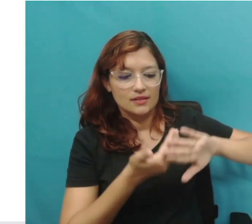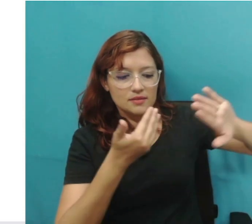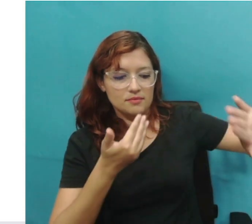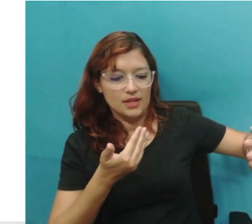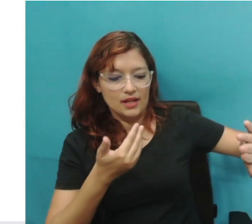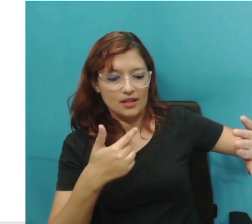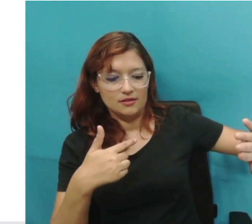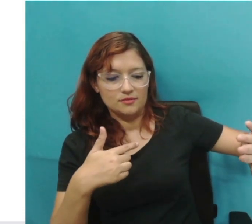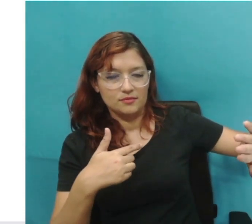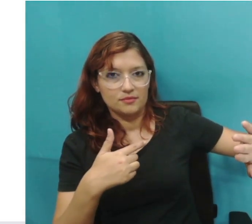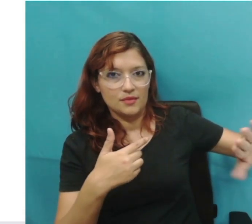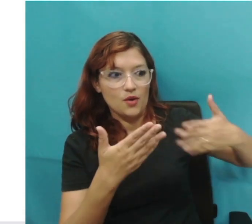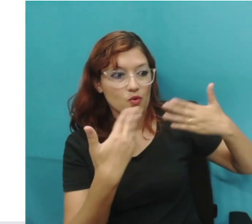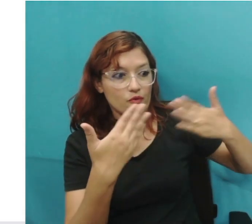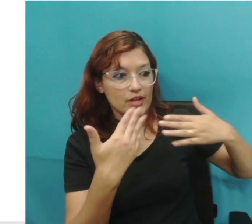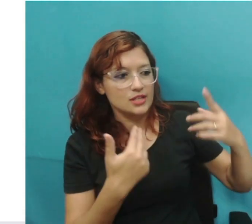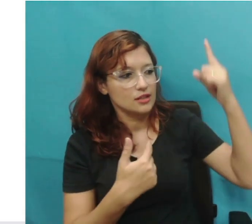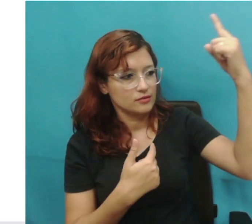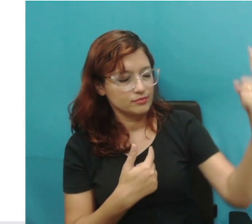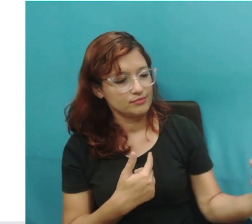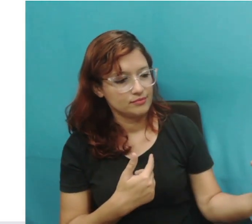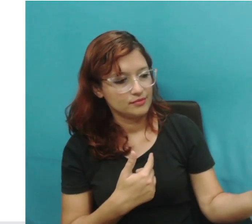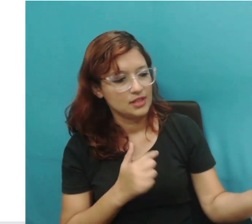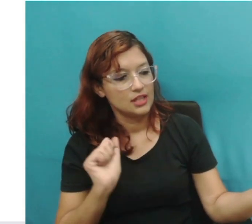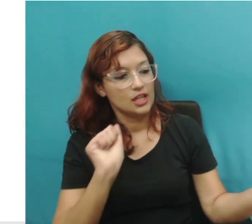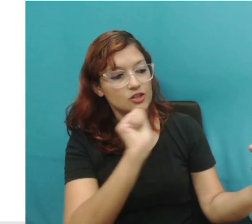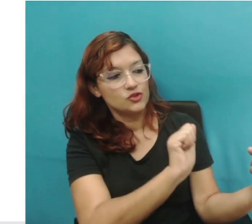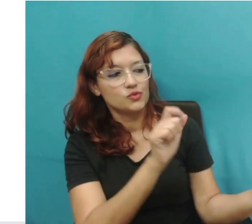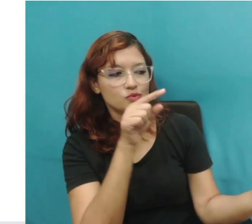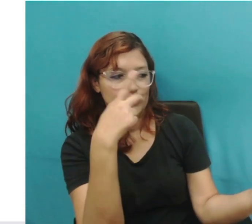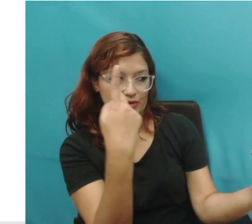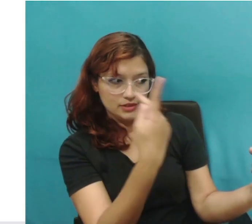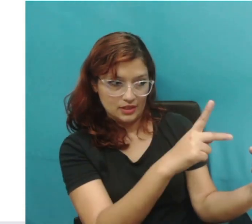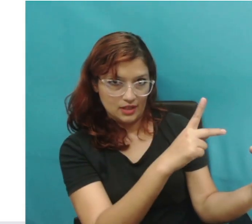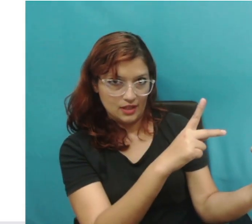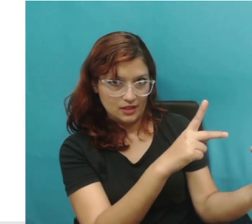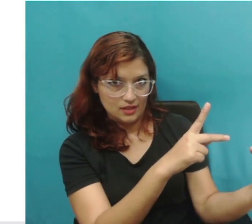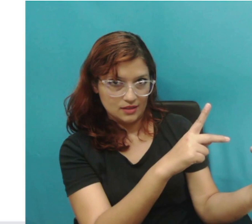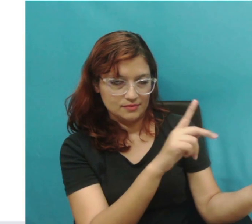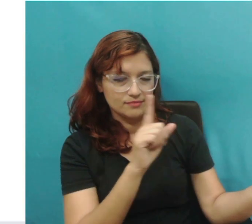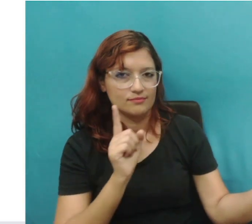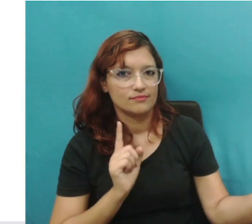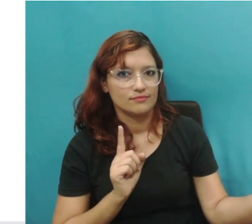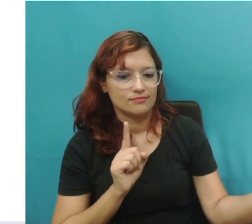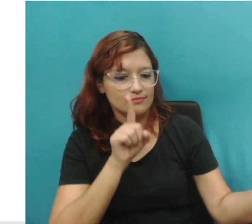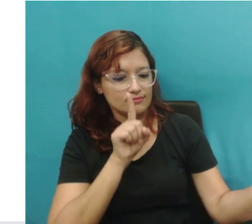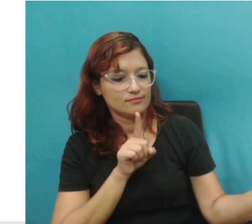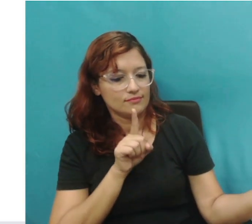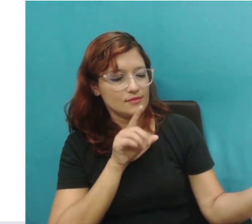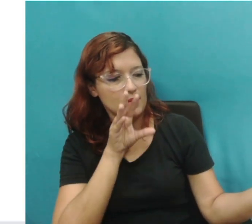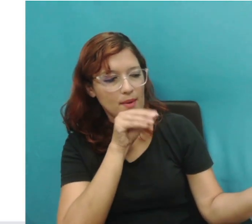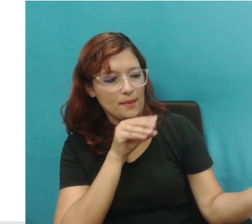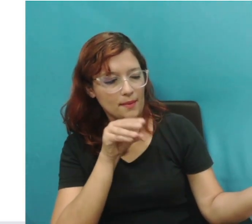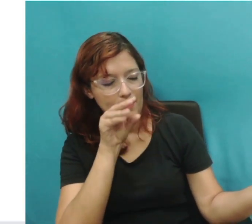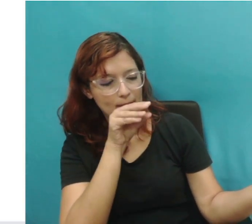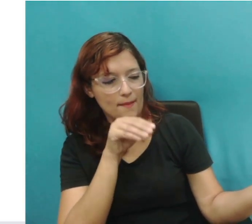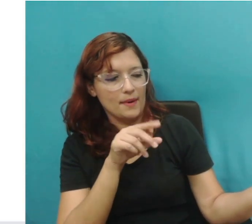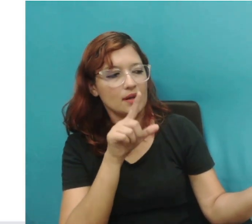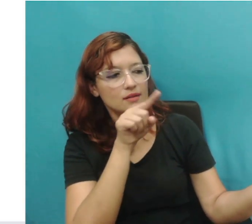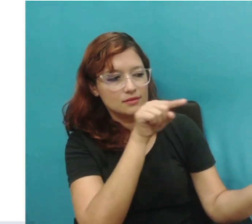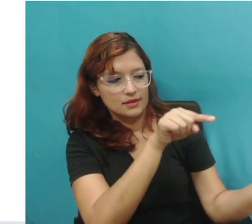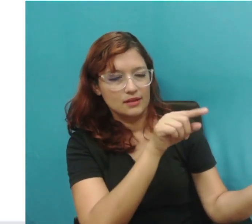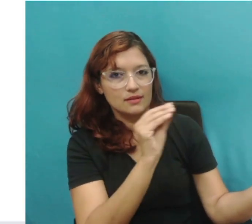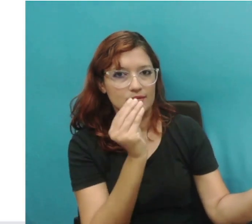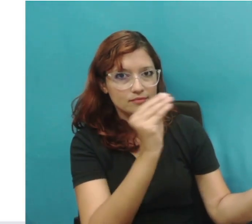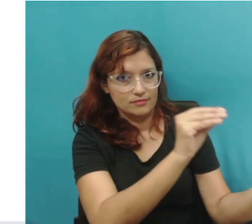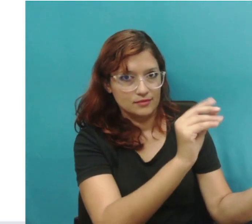usar para me referir à palavra que está mais distante. E para me referir aos objetos que está próximo da pessoa